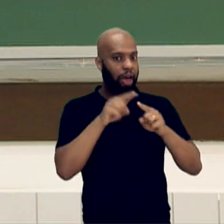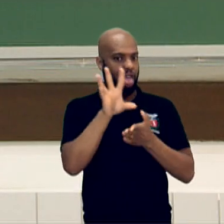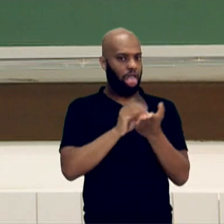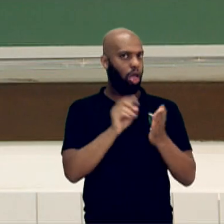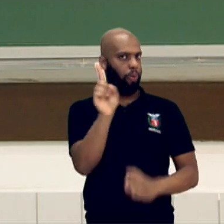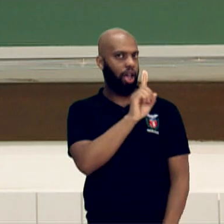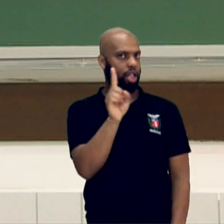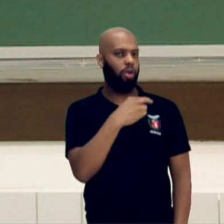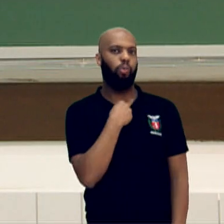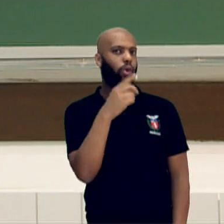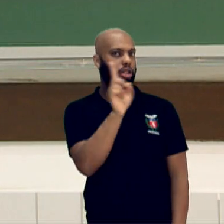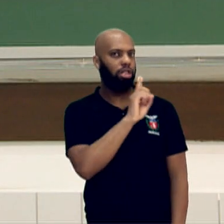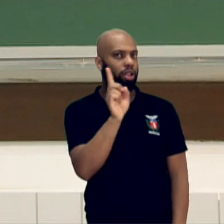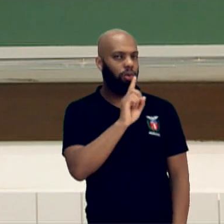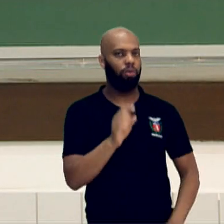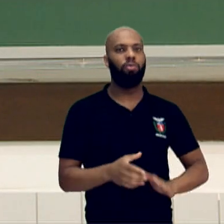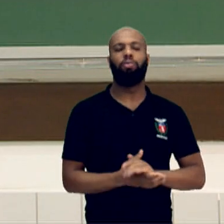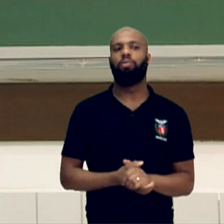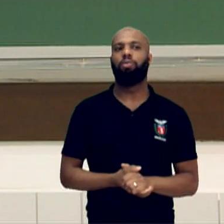plágio, né? Não pode copiar.